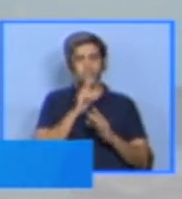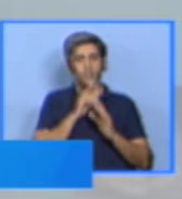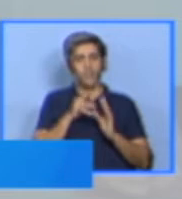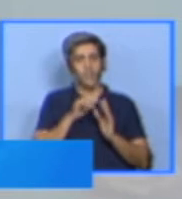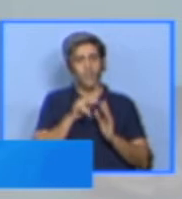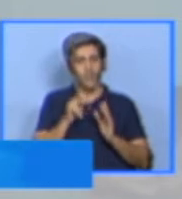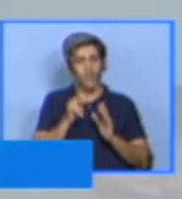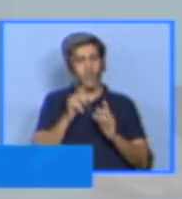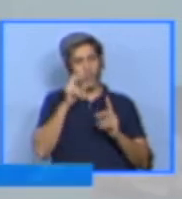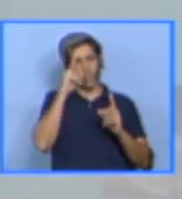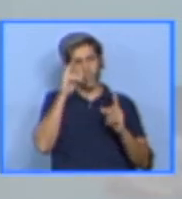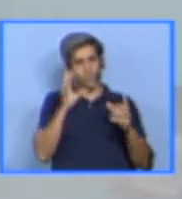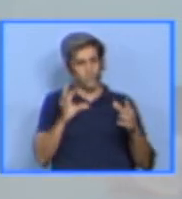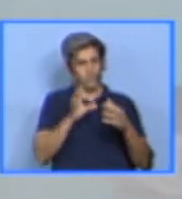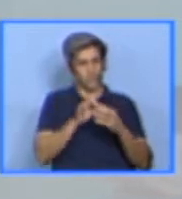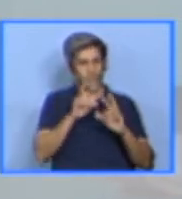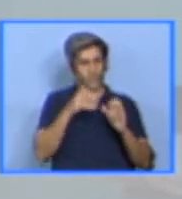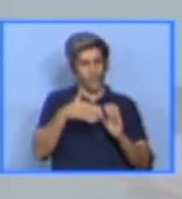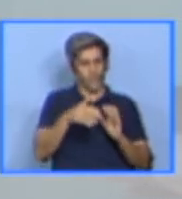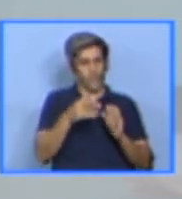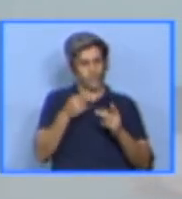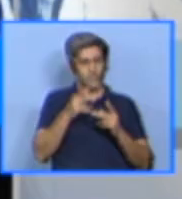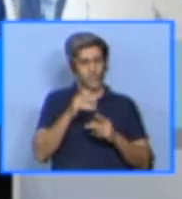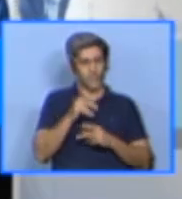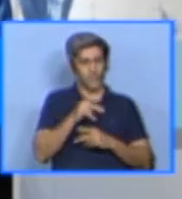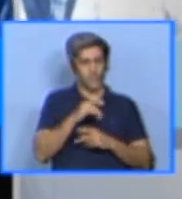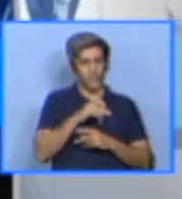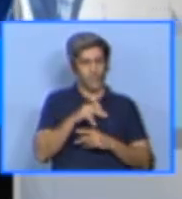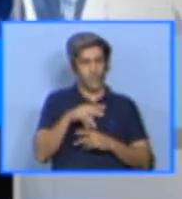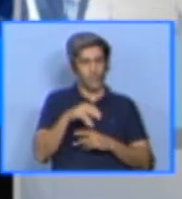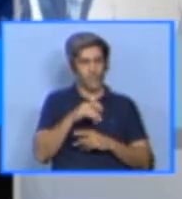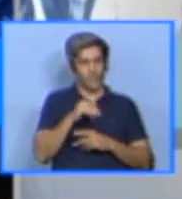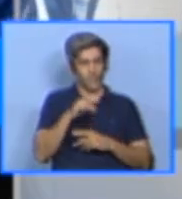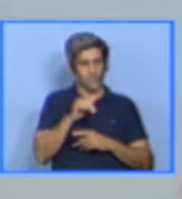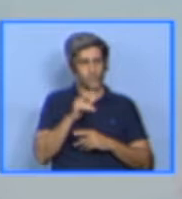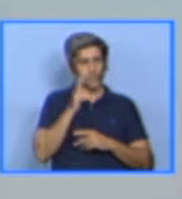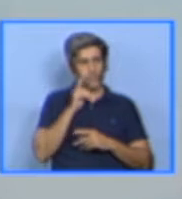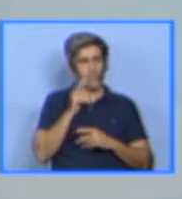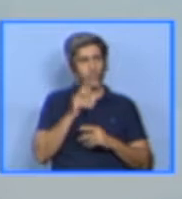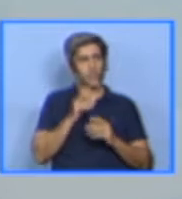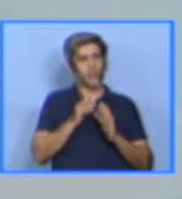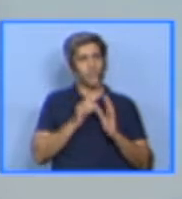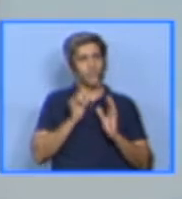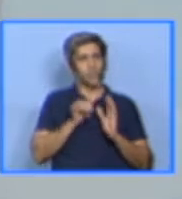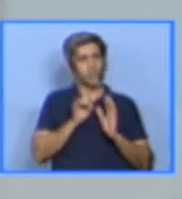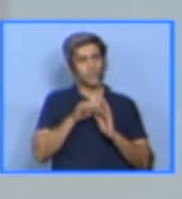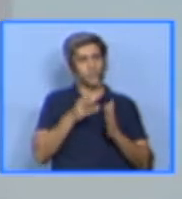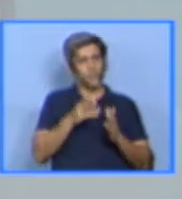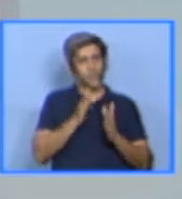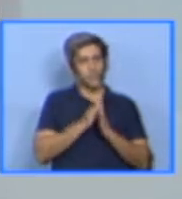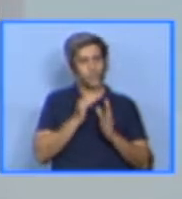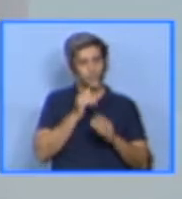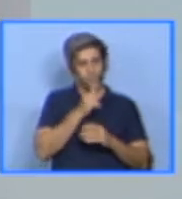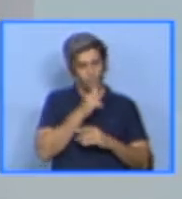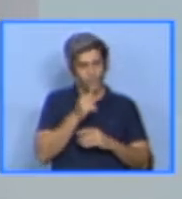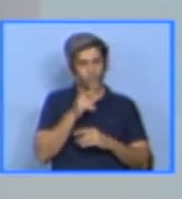Rússia. Um tema que vai ser analisado daqui a pouco por Catarina Martins Betancourt, diretora da Fundação Ajuda à Igreja que Sofre, depois de lhe mostrarmos